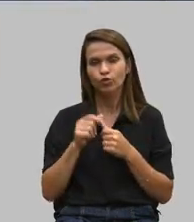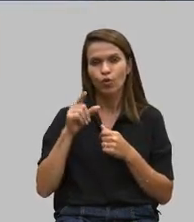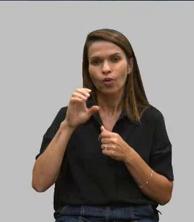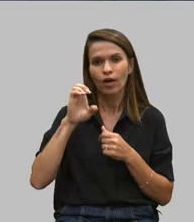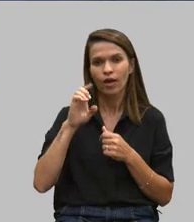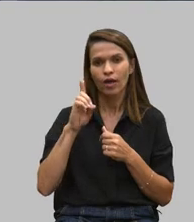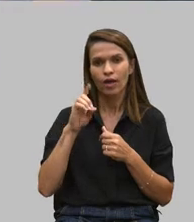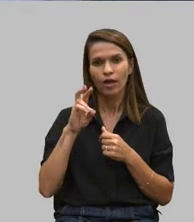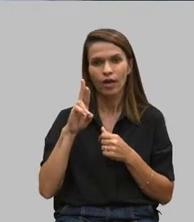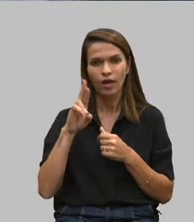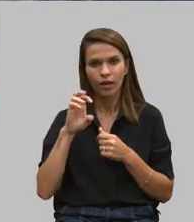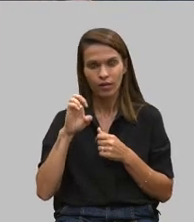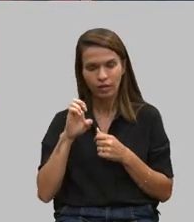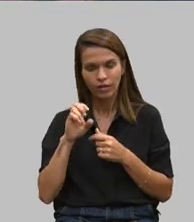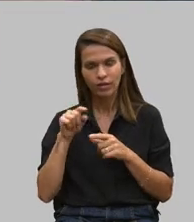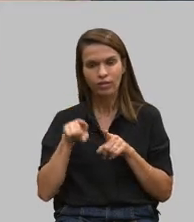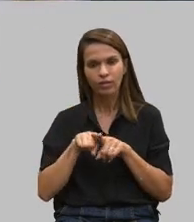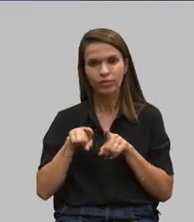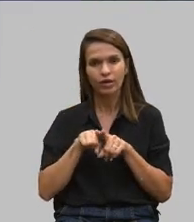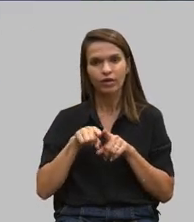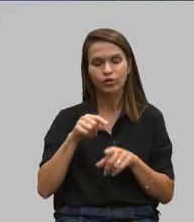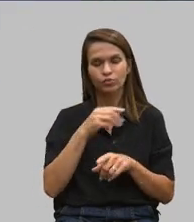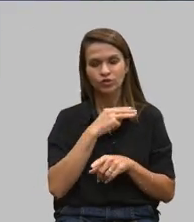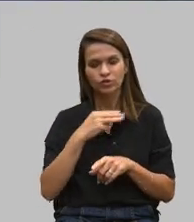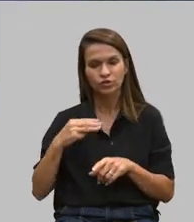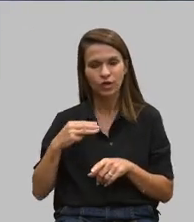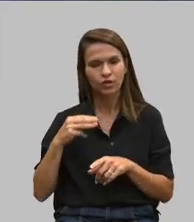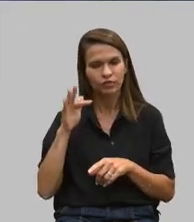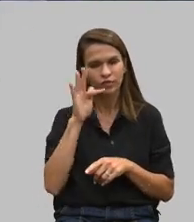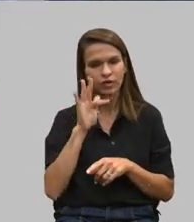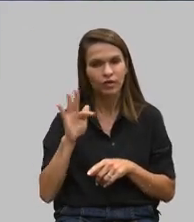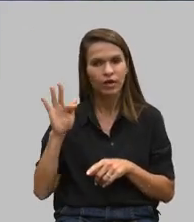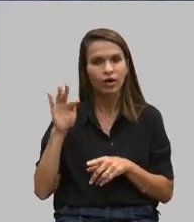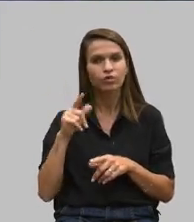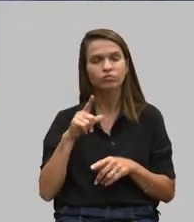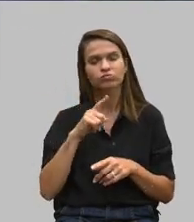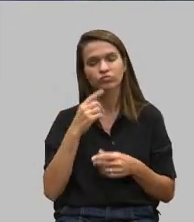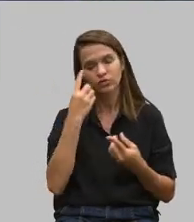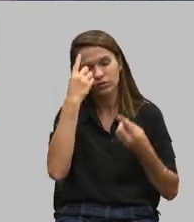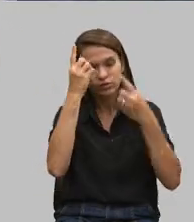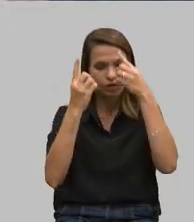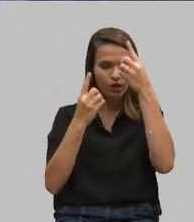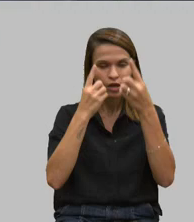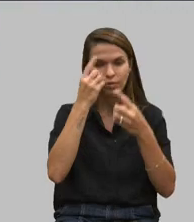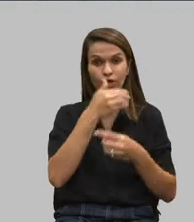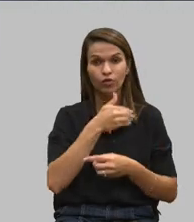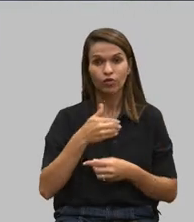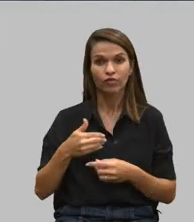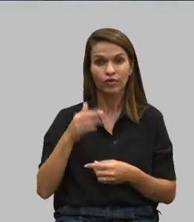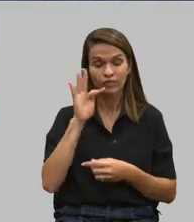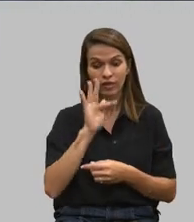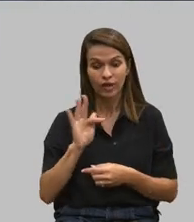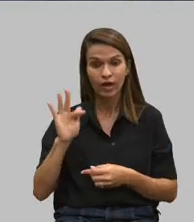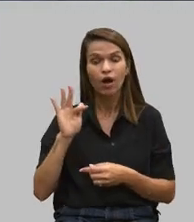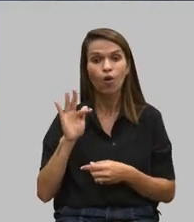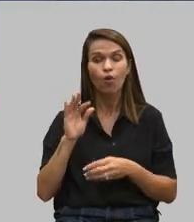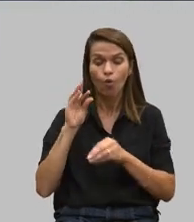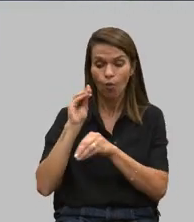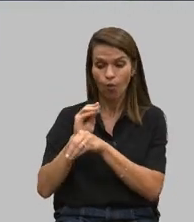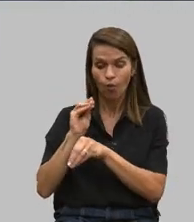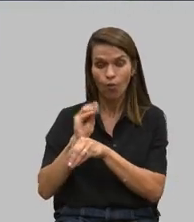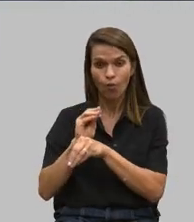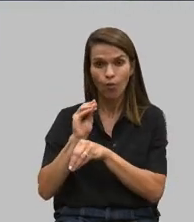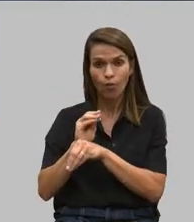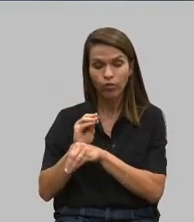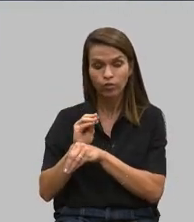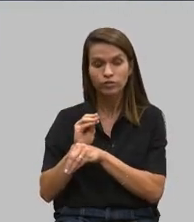Público Federal né dando algumas ideias para que a cesai para que o governo federal realmente cuide efetivamente